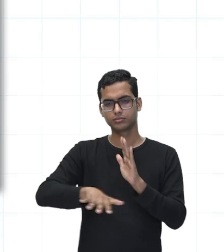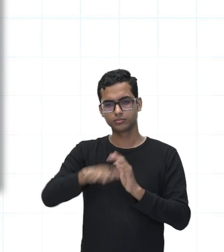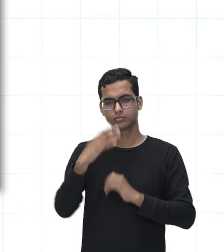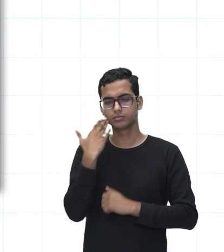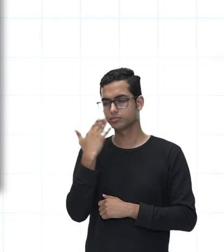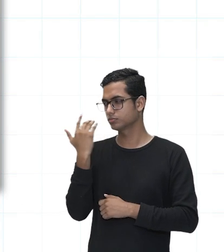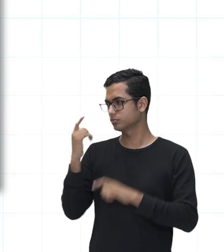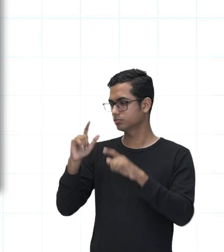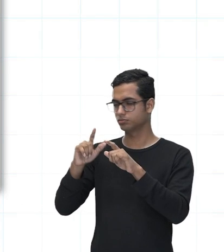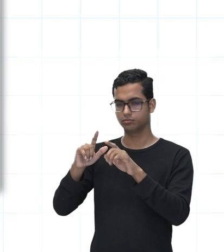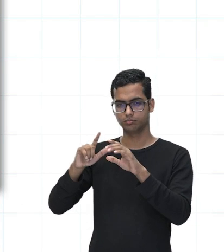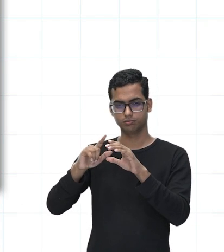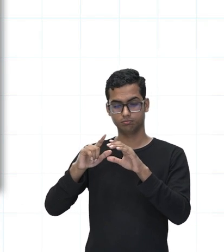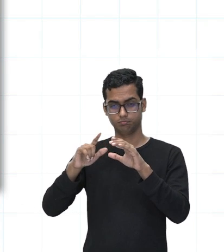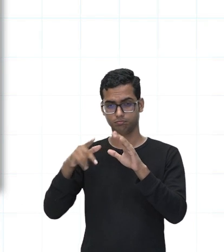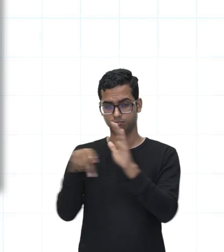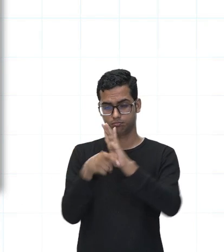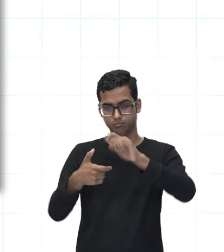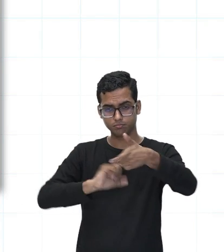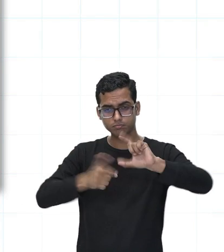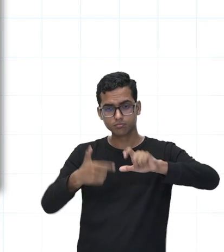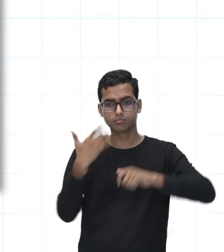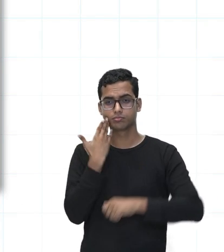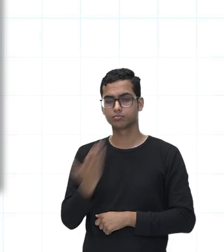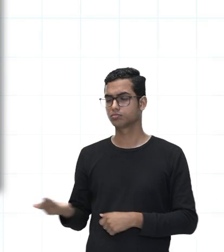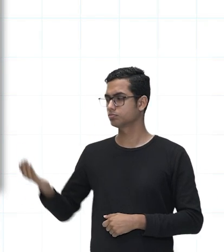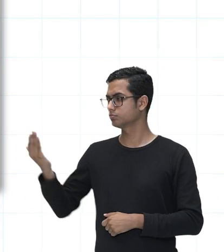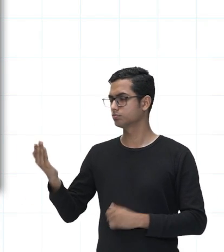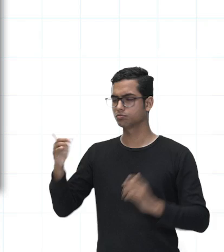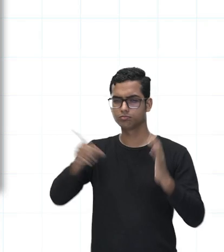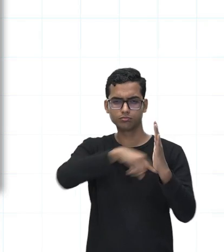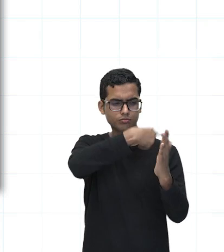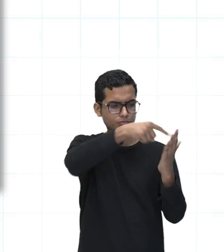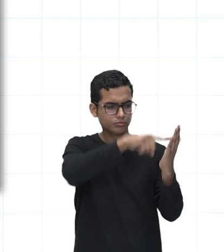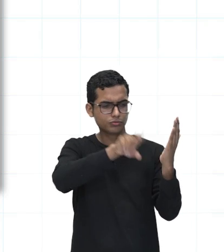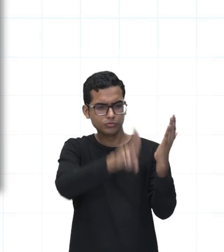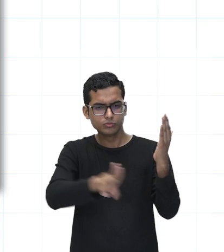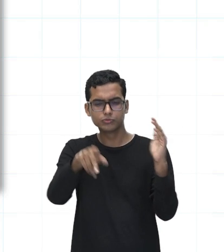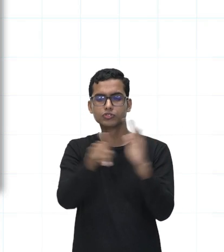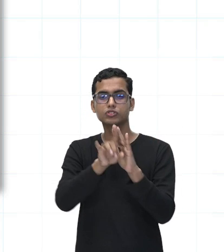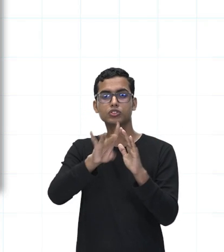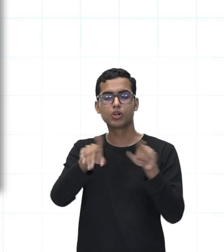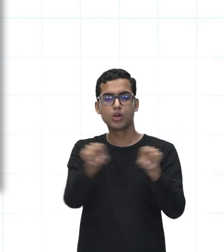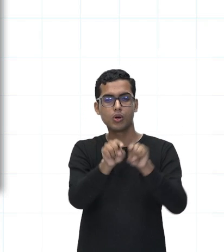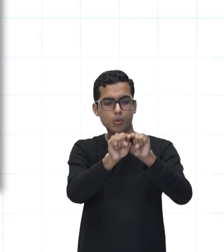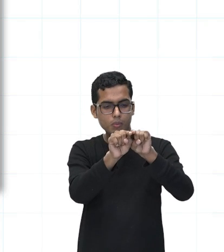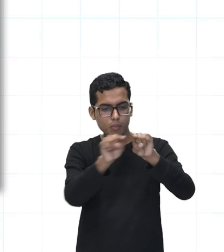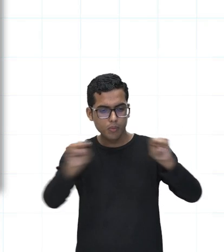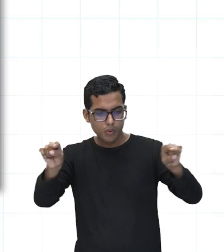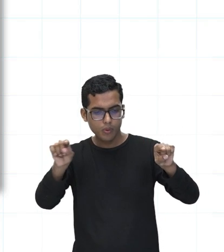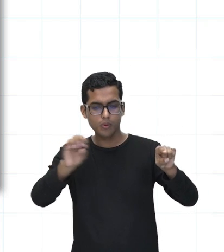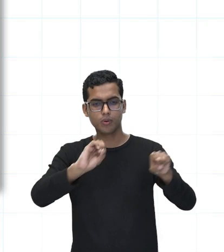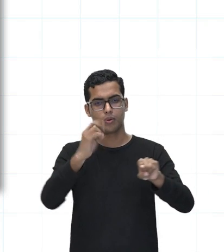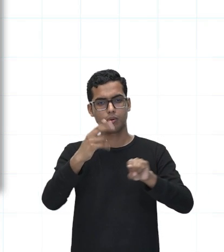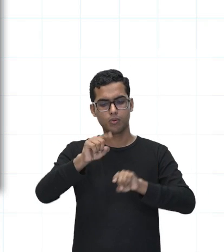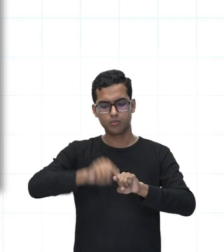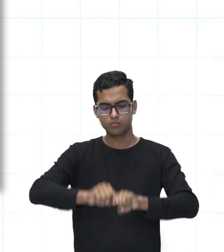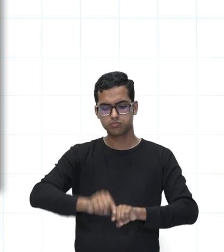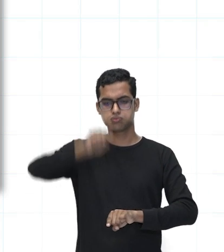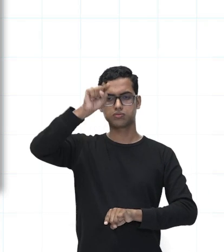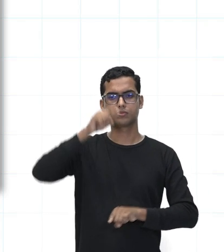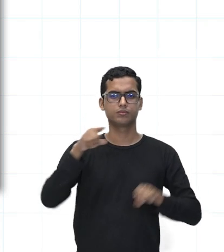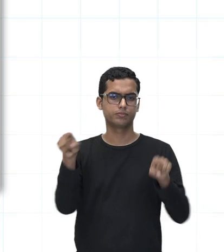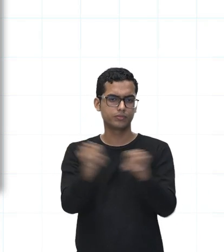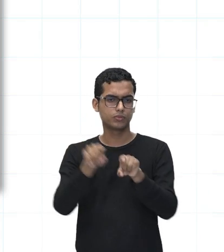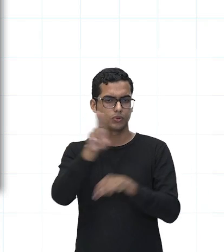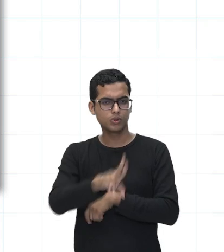aí é uma pintura de Mondrian, que ele faz as suas pinturas apenas com linhas horizontais e verticais e utiliza as